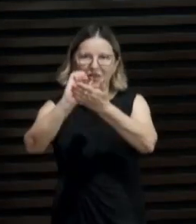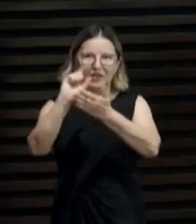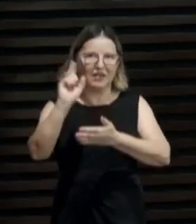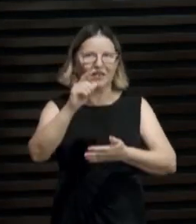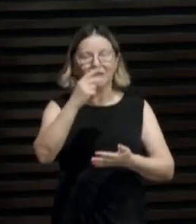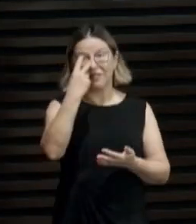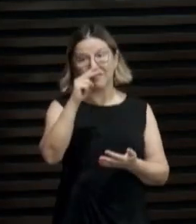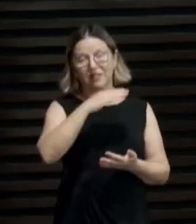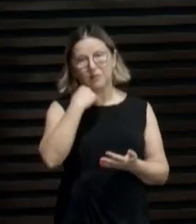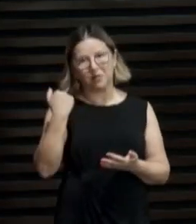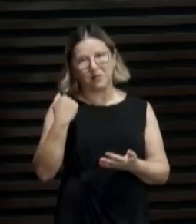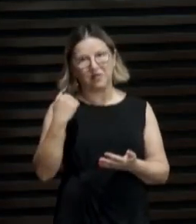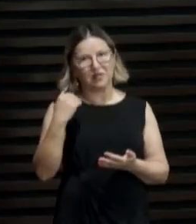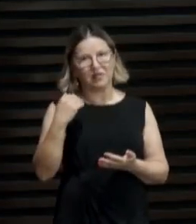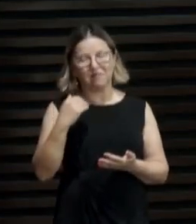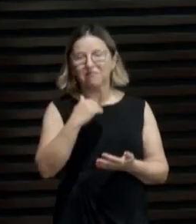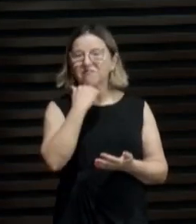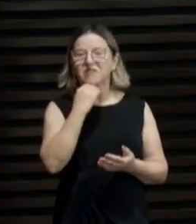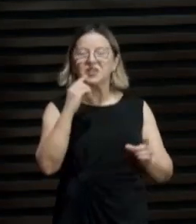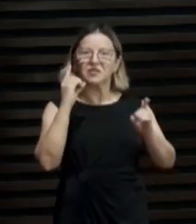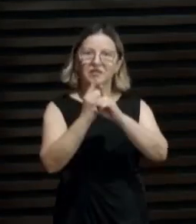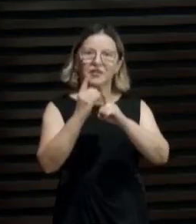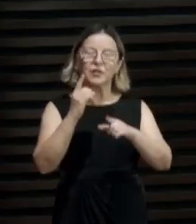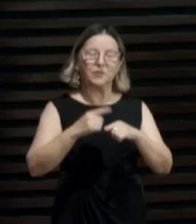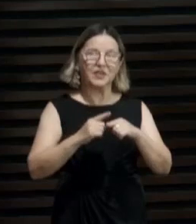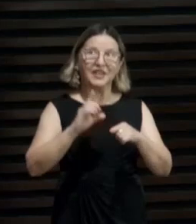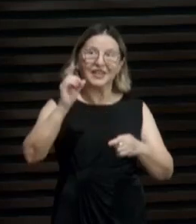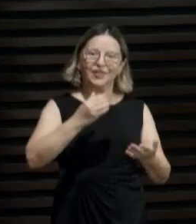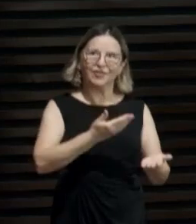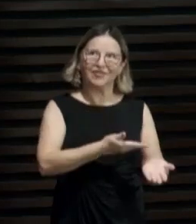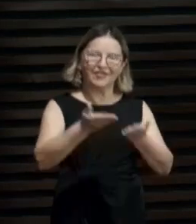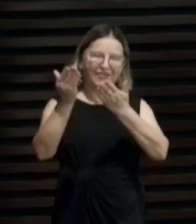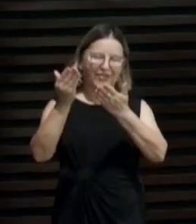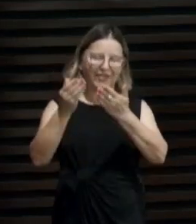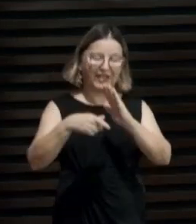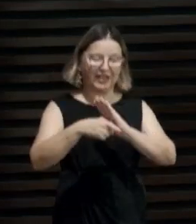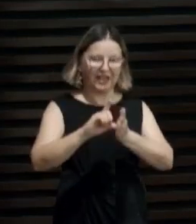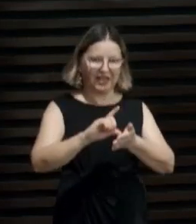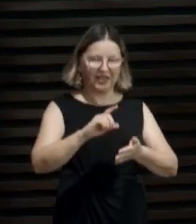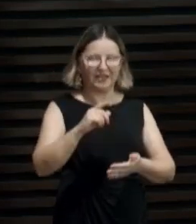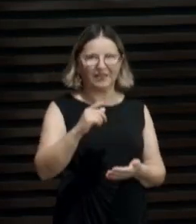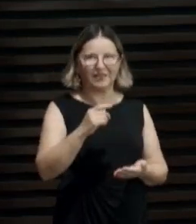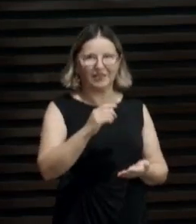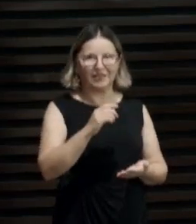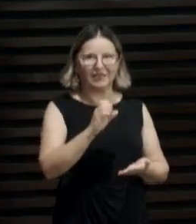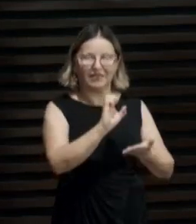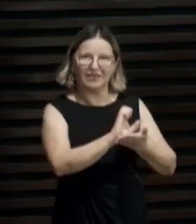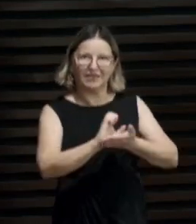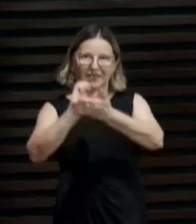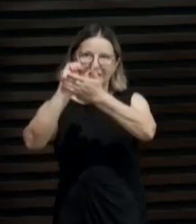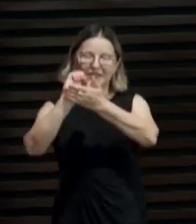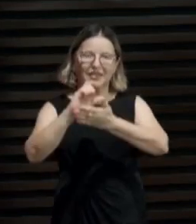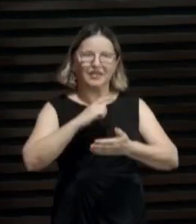foi achado porque Deus o trasladara, pois antes da sua trasladação, obteve testemunho